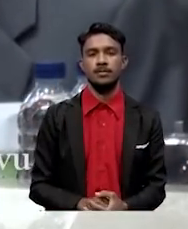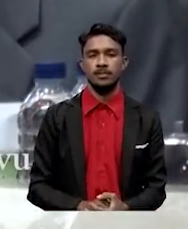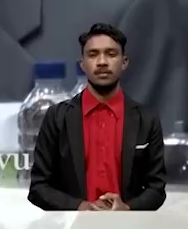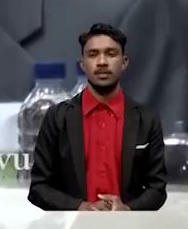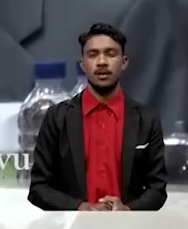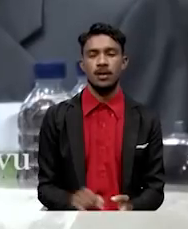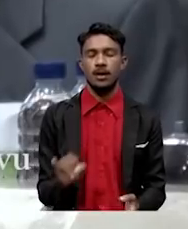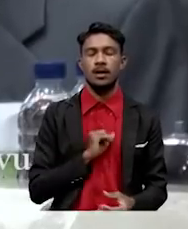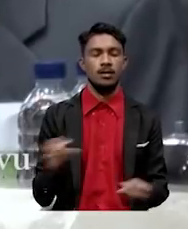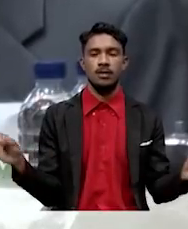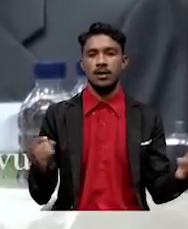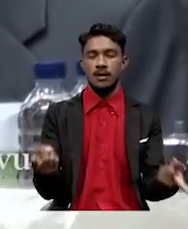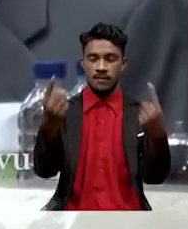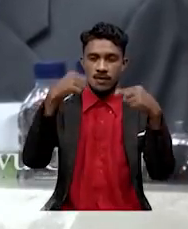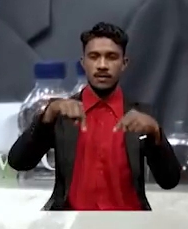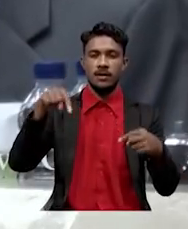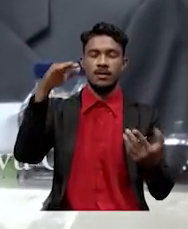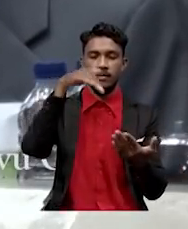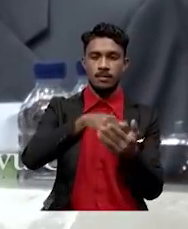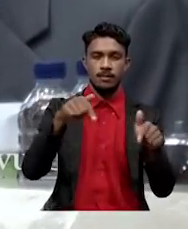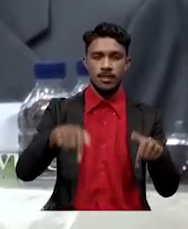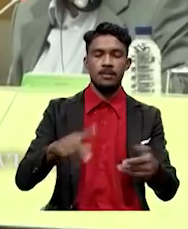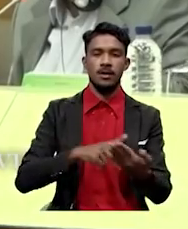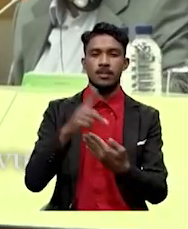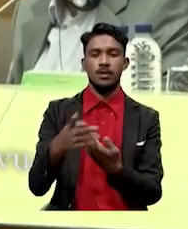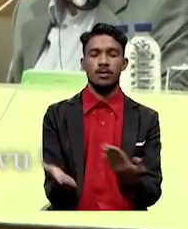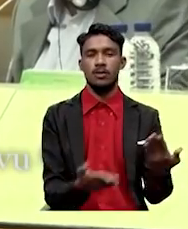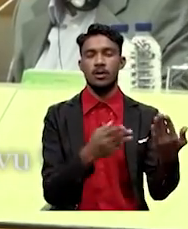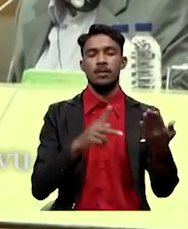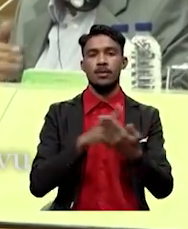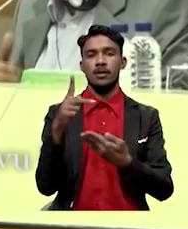acho la fila fali mai parlamento del loro programa.